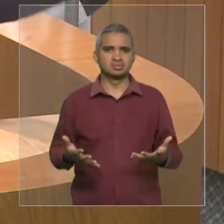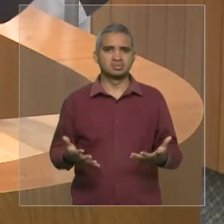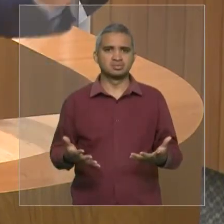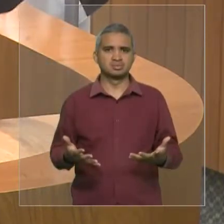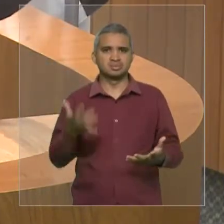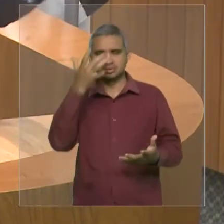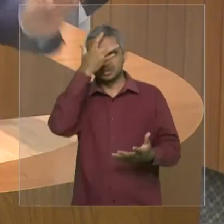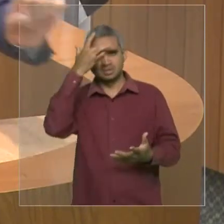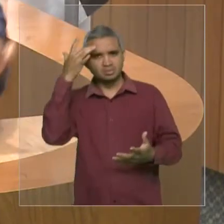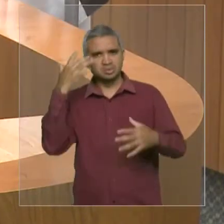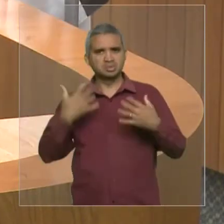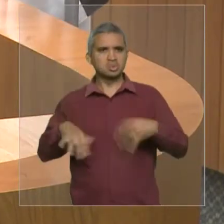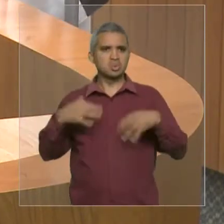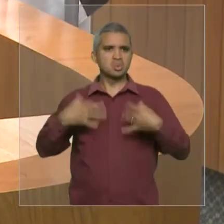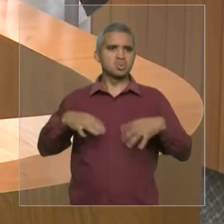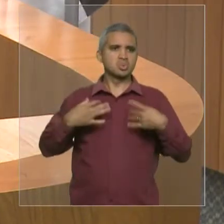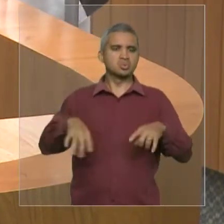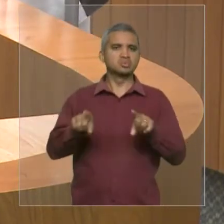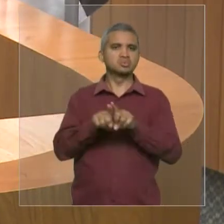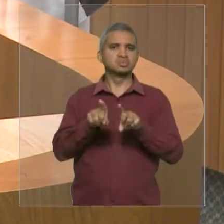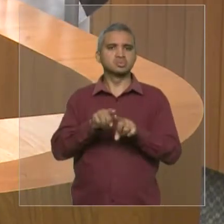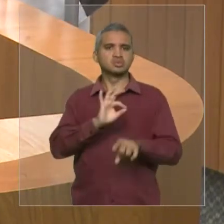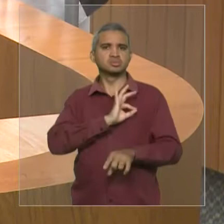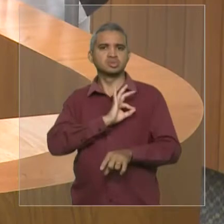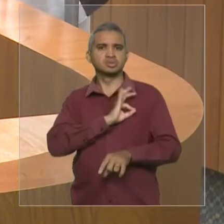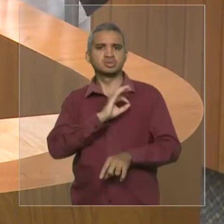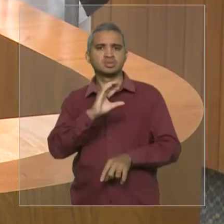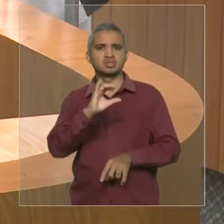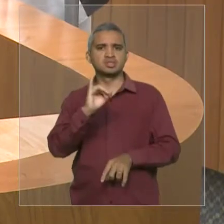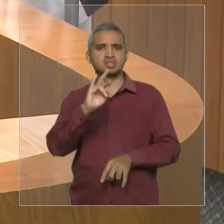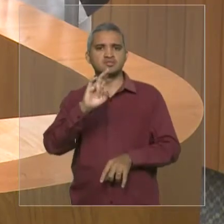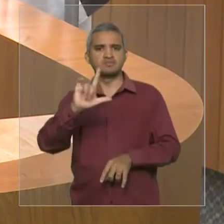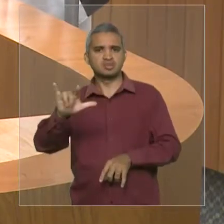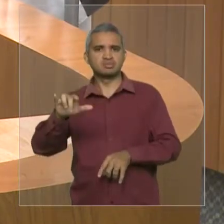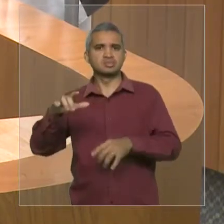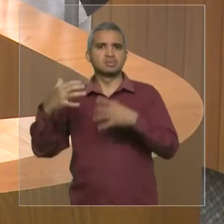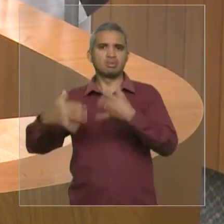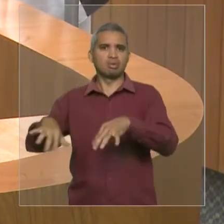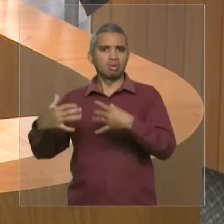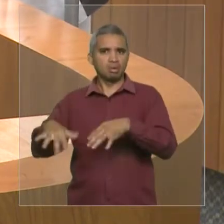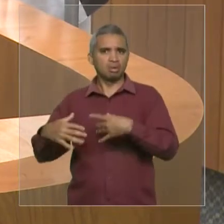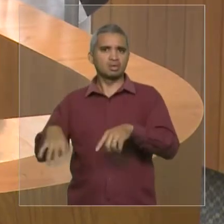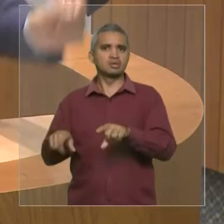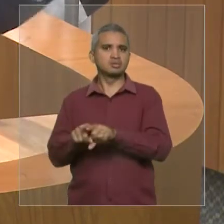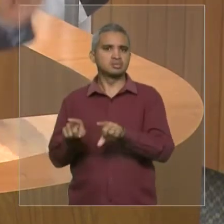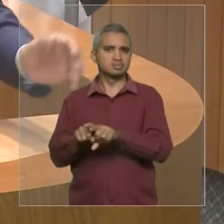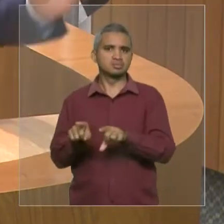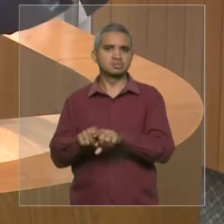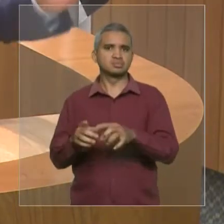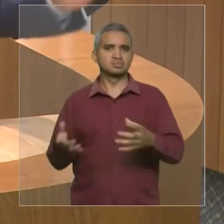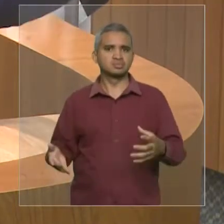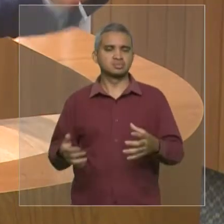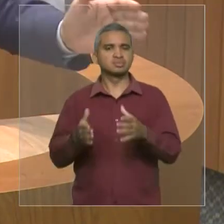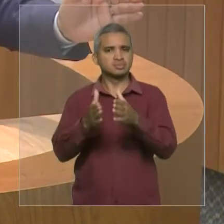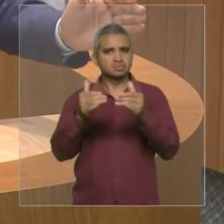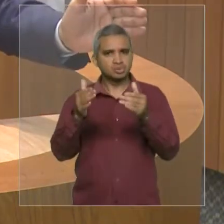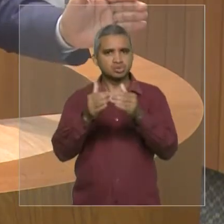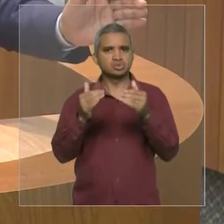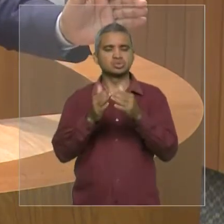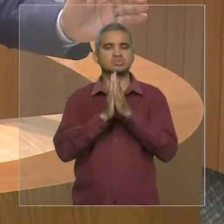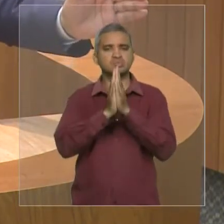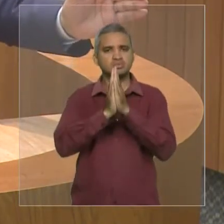pública, principalmente da Polícia Civil do Estado do Maranhão. Mais uma vez, solicitando nomeação de mais de 300